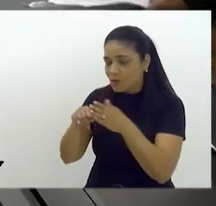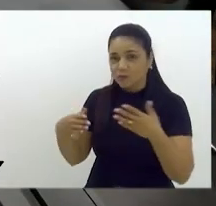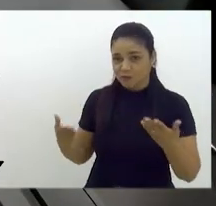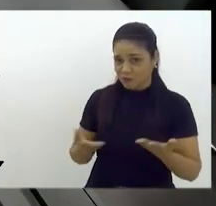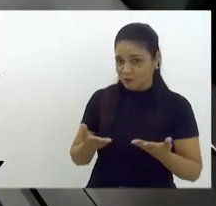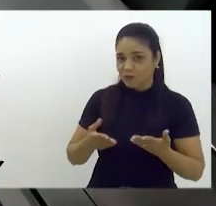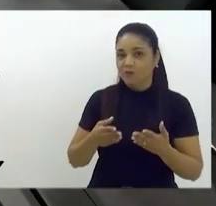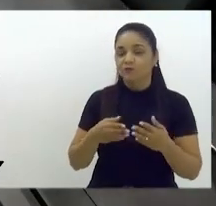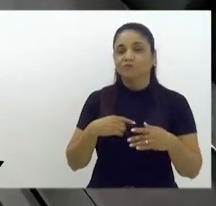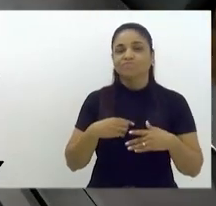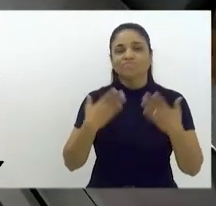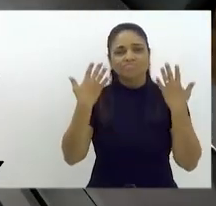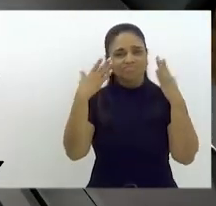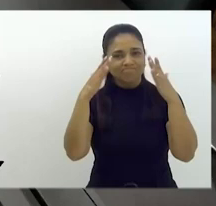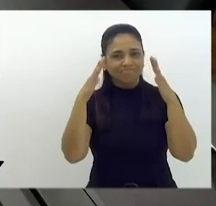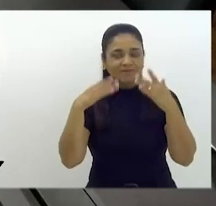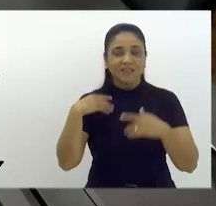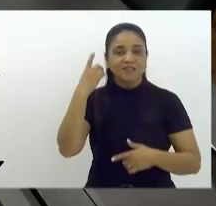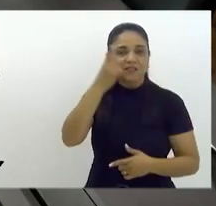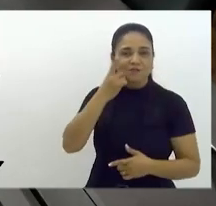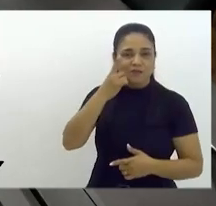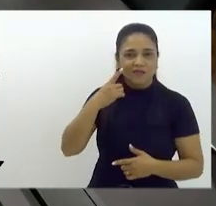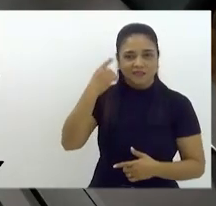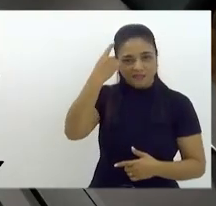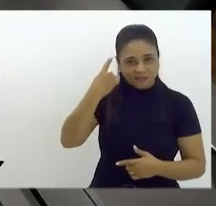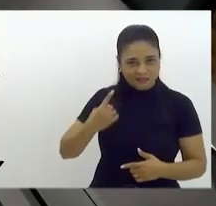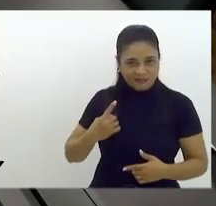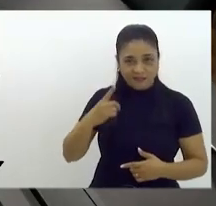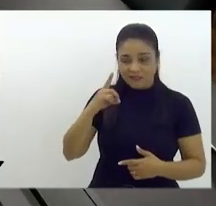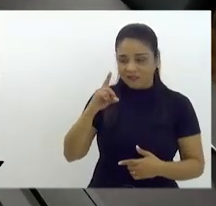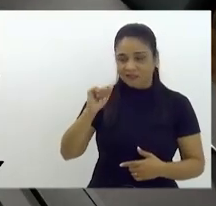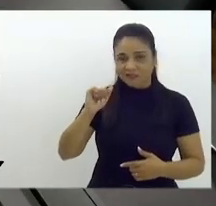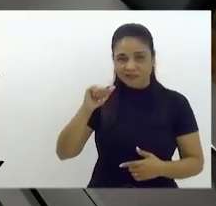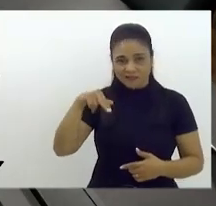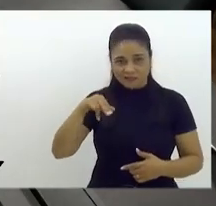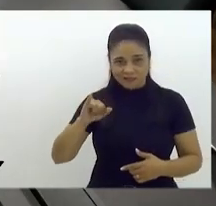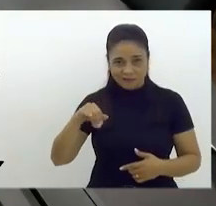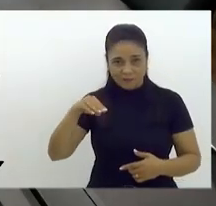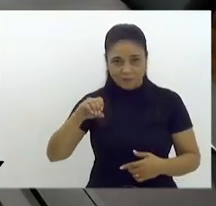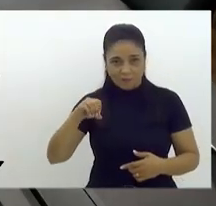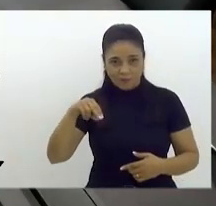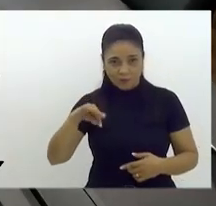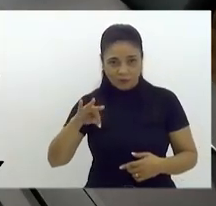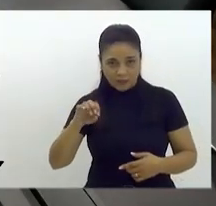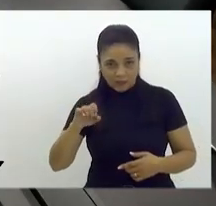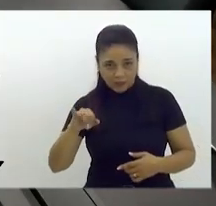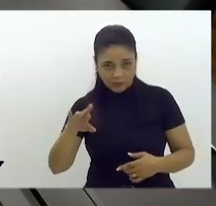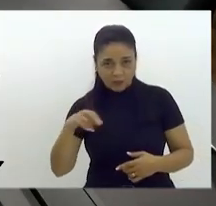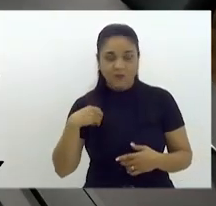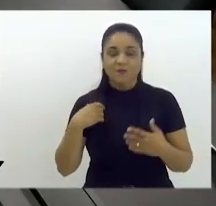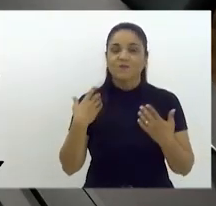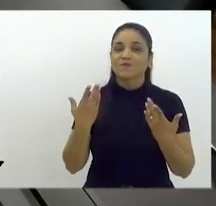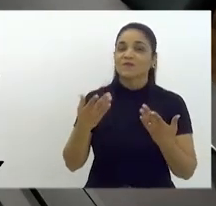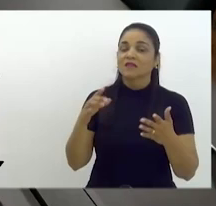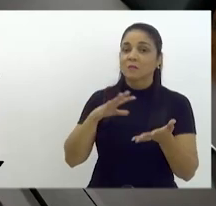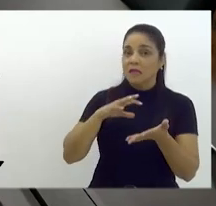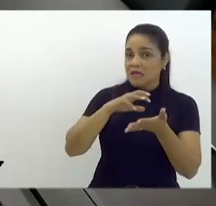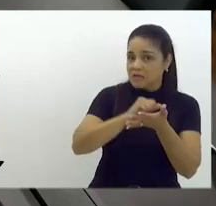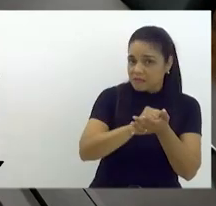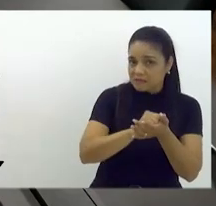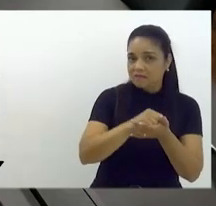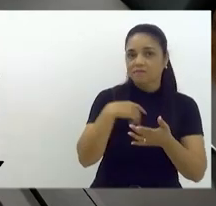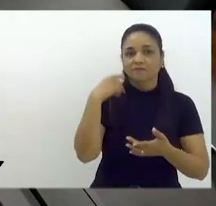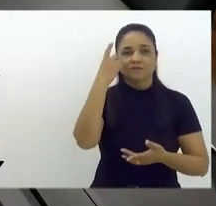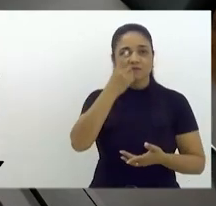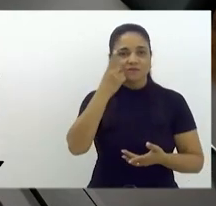saudade deputada Dani Monteiro que já chegou faz tempo mas eu não assaldei registrar que já deveria ter registrado